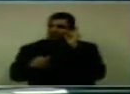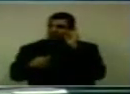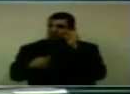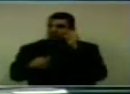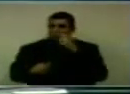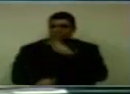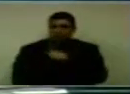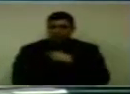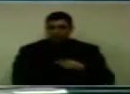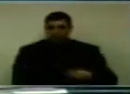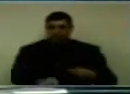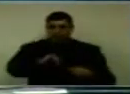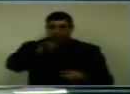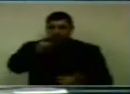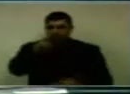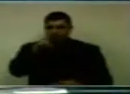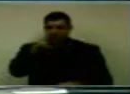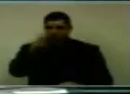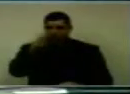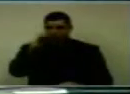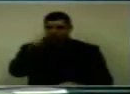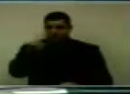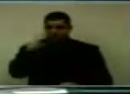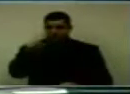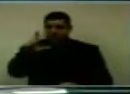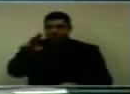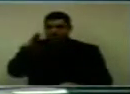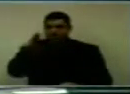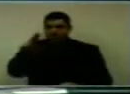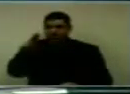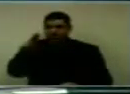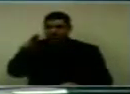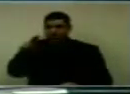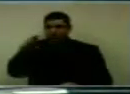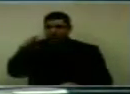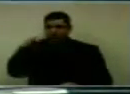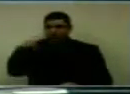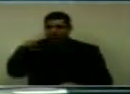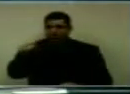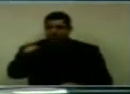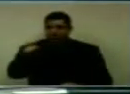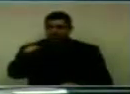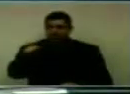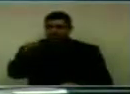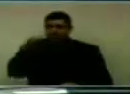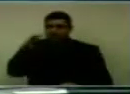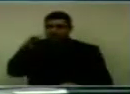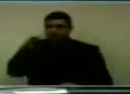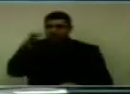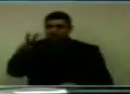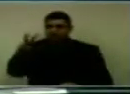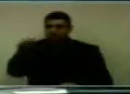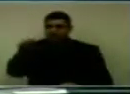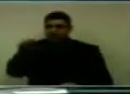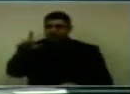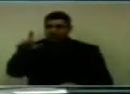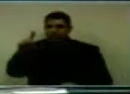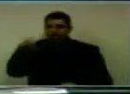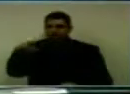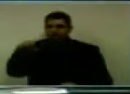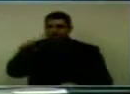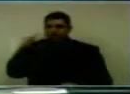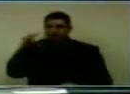os vereadores Joaquim Lucena, do meu partido PSB, e Valdemir José,